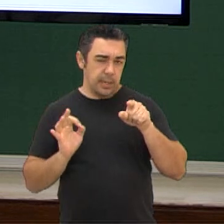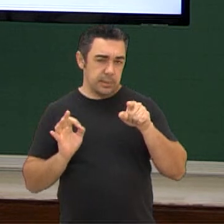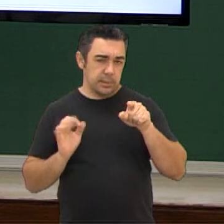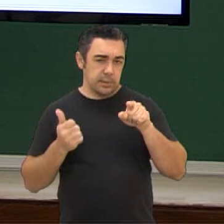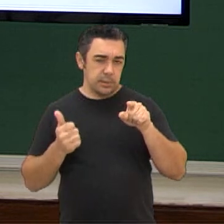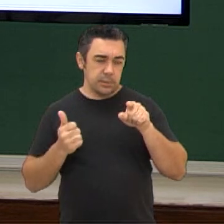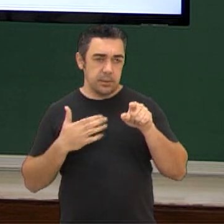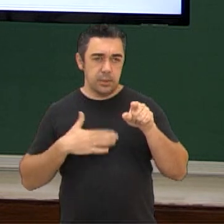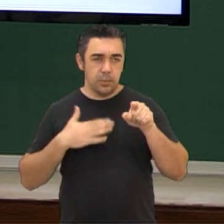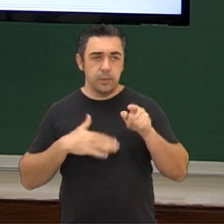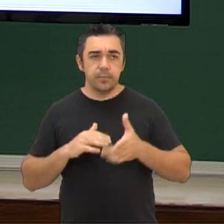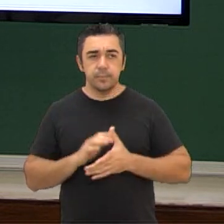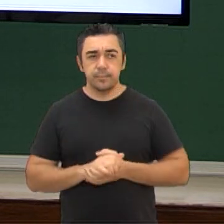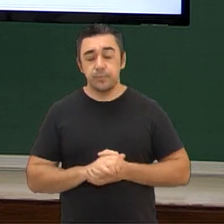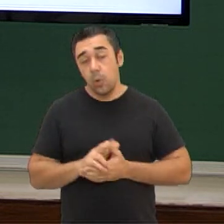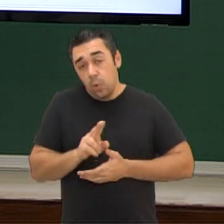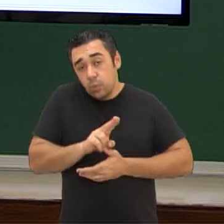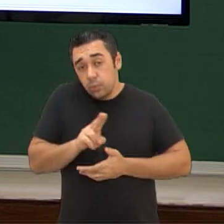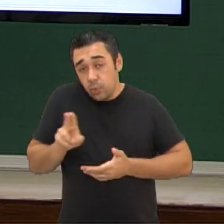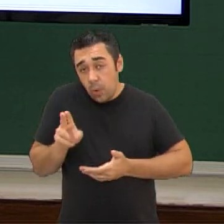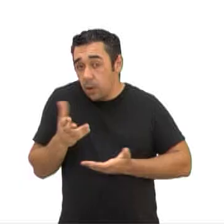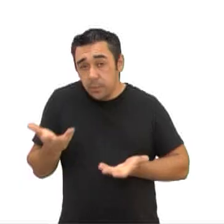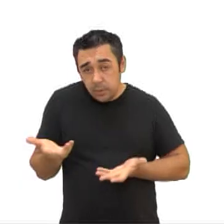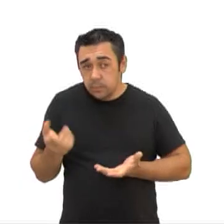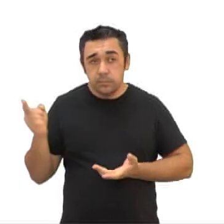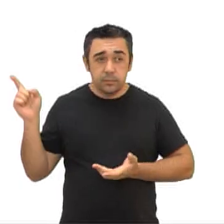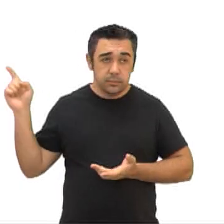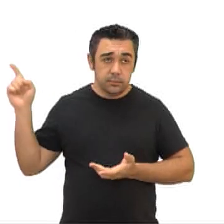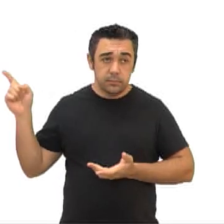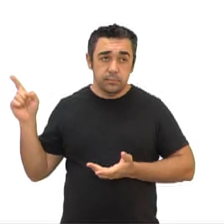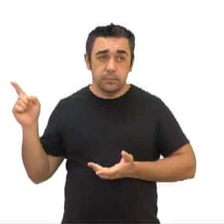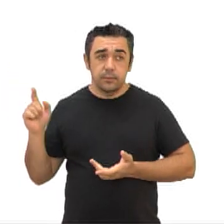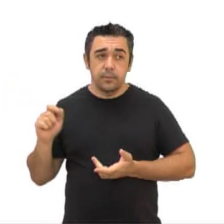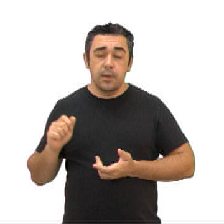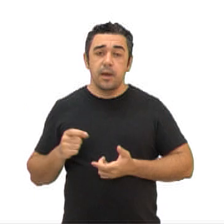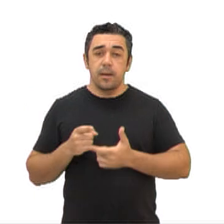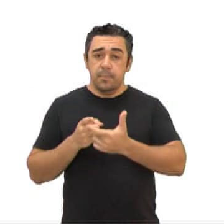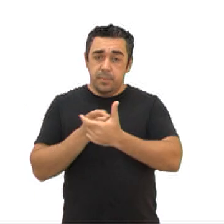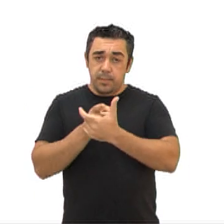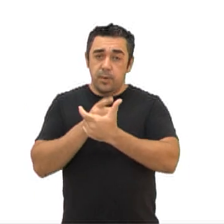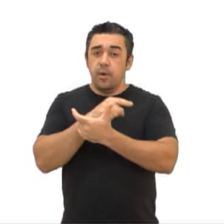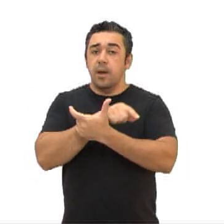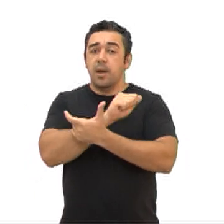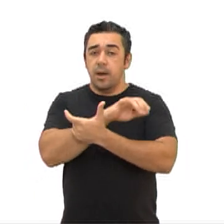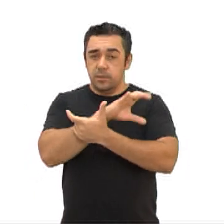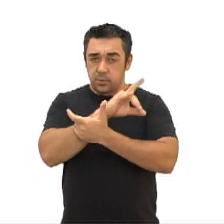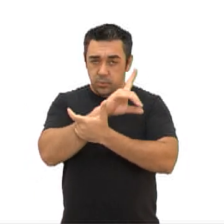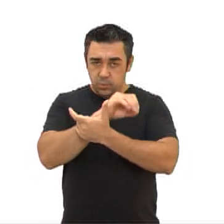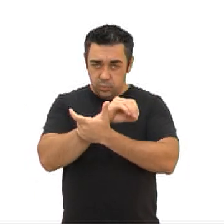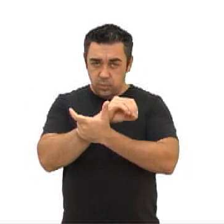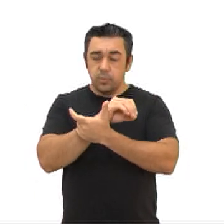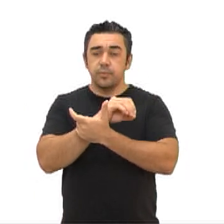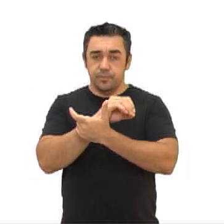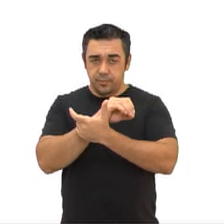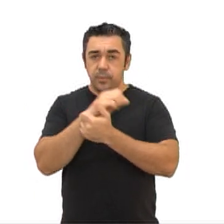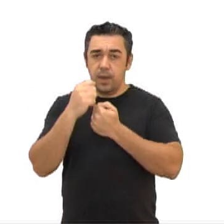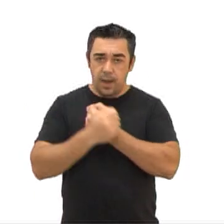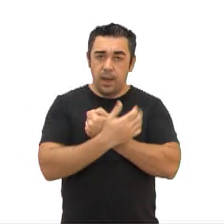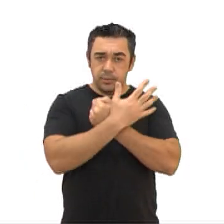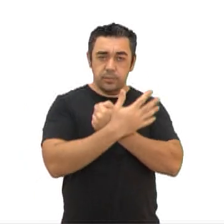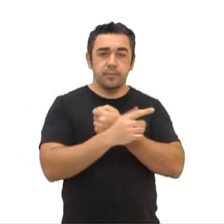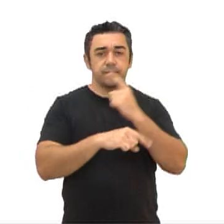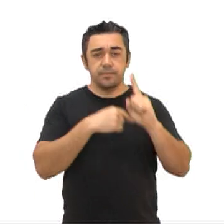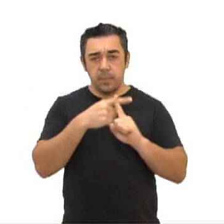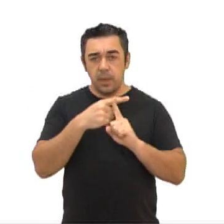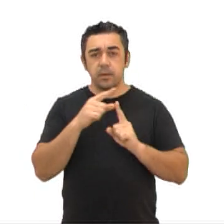Beleza? Tranquilo, né? Para darmos nome à palavrinha ácido, perdão, mais